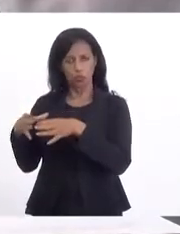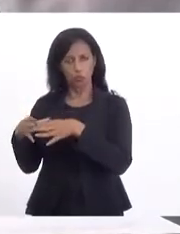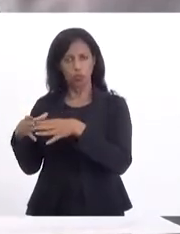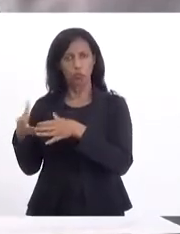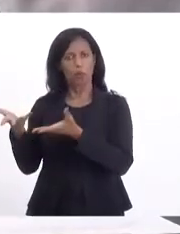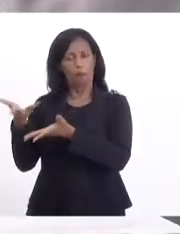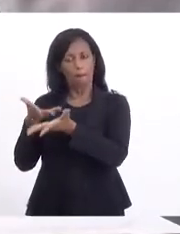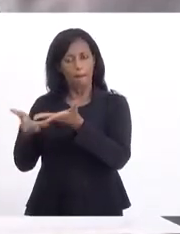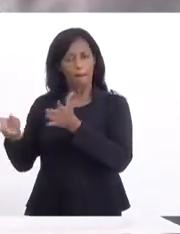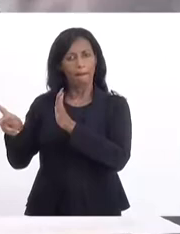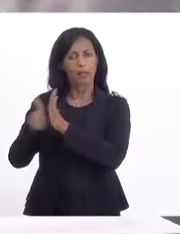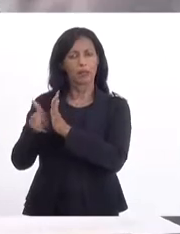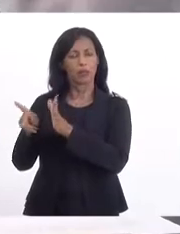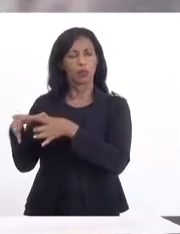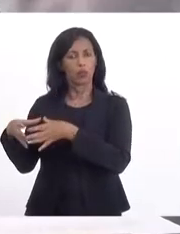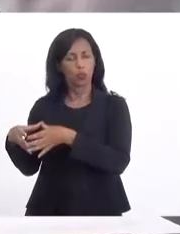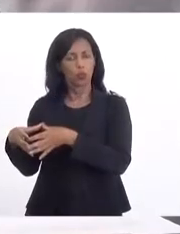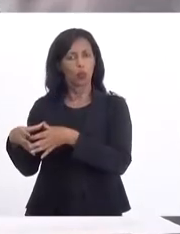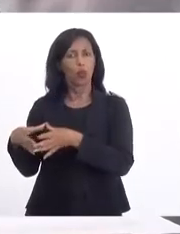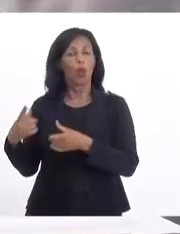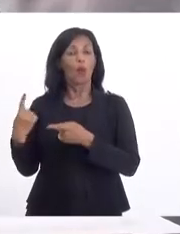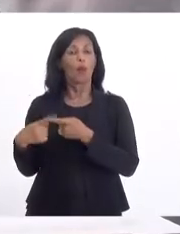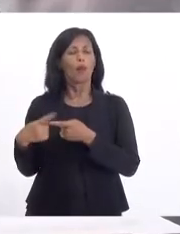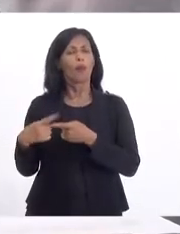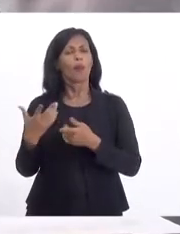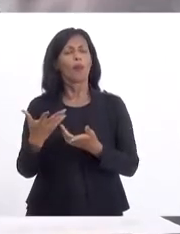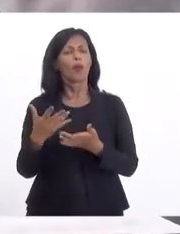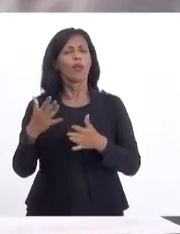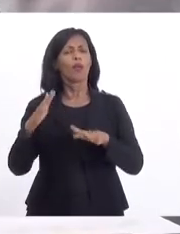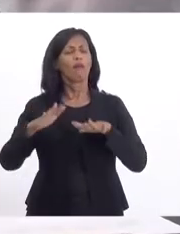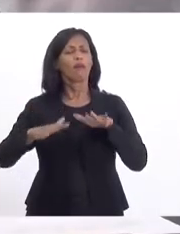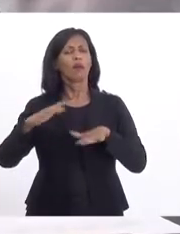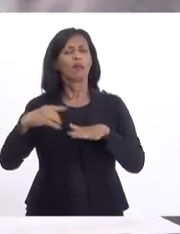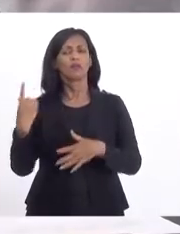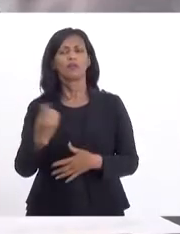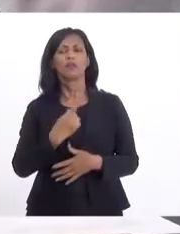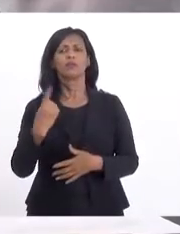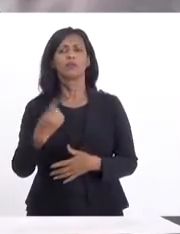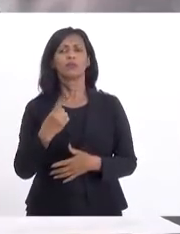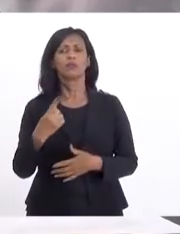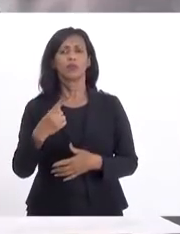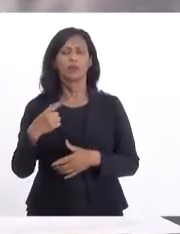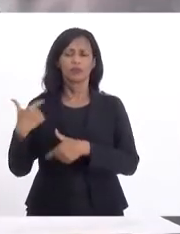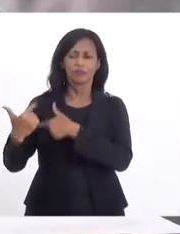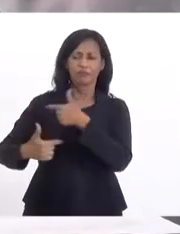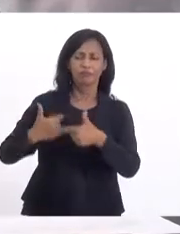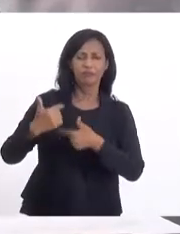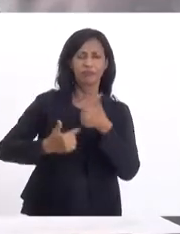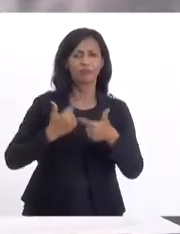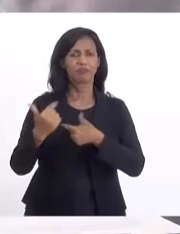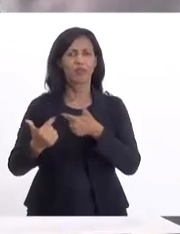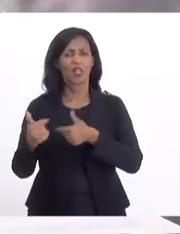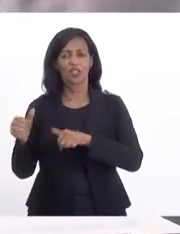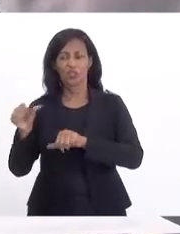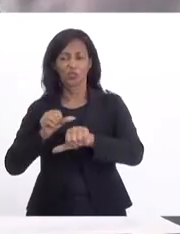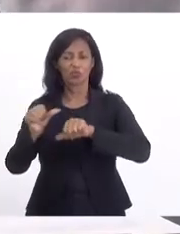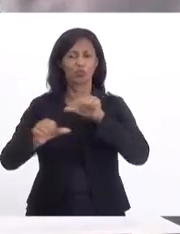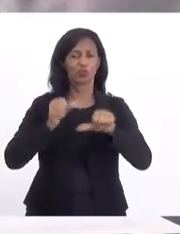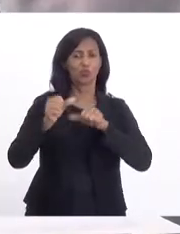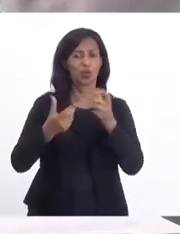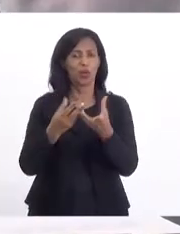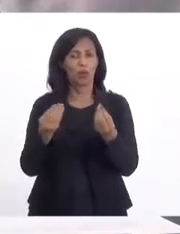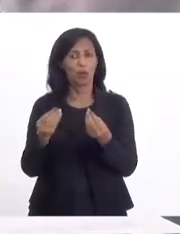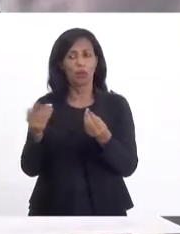as parte desse grupo. Porque muitas vezes nossos afazeres faz com que a gente não troque muito e